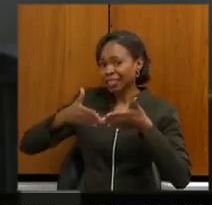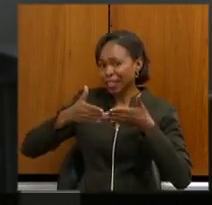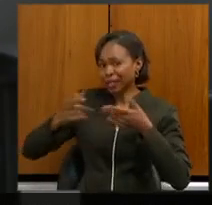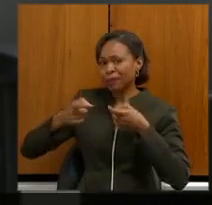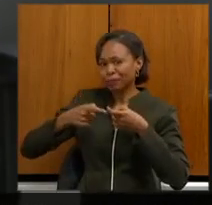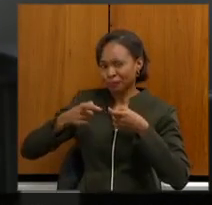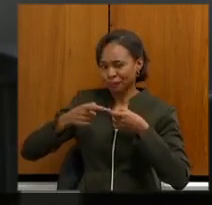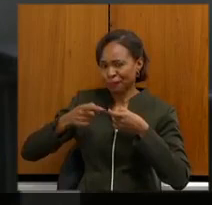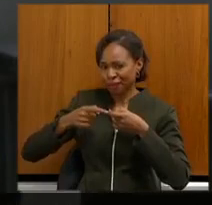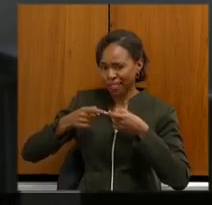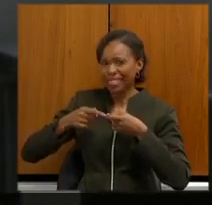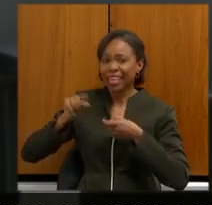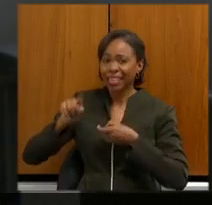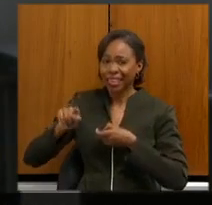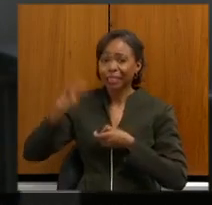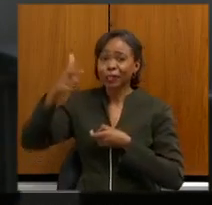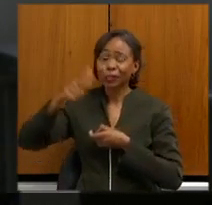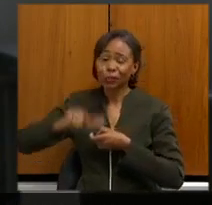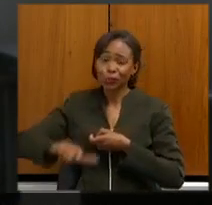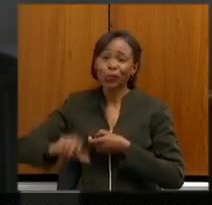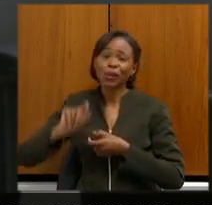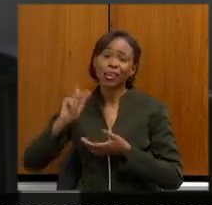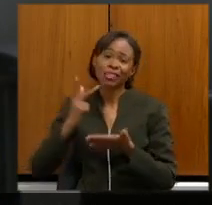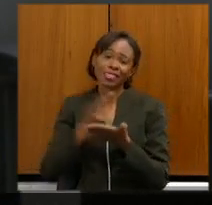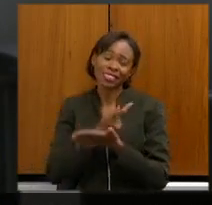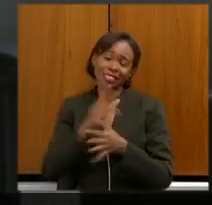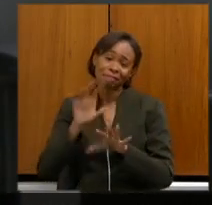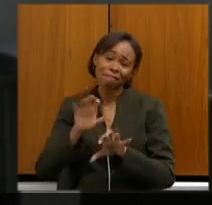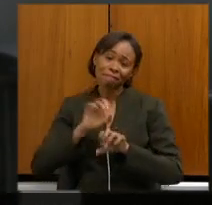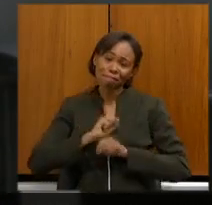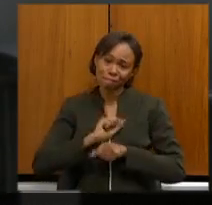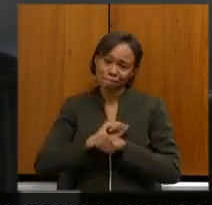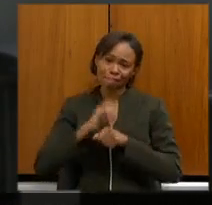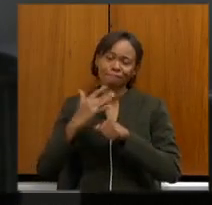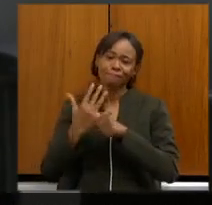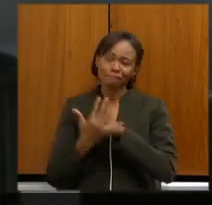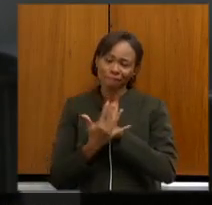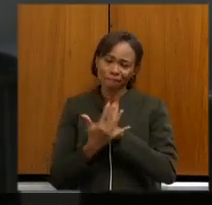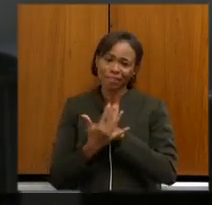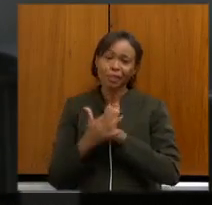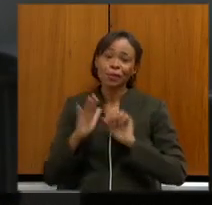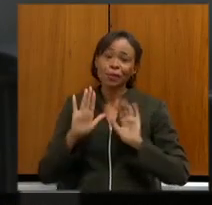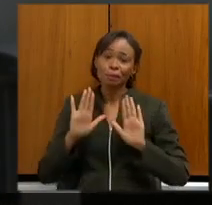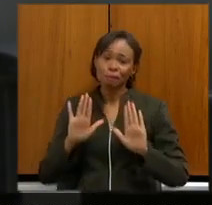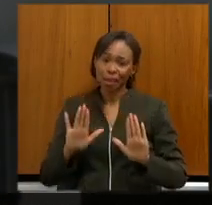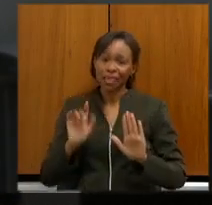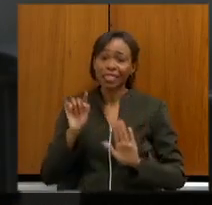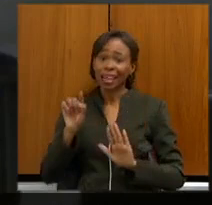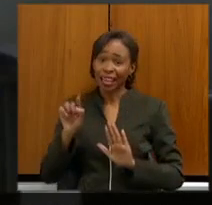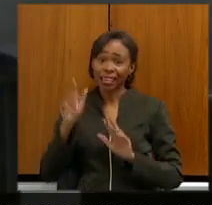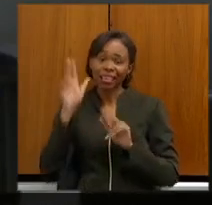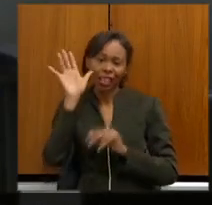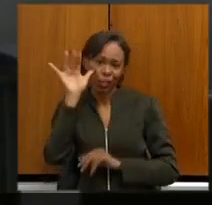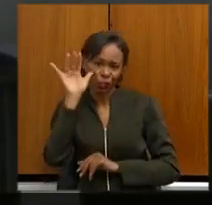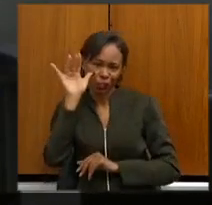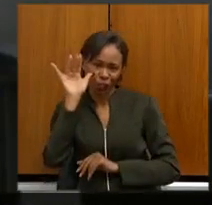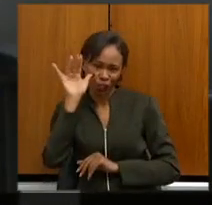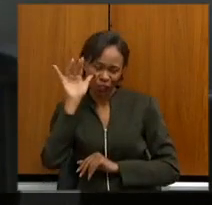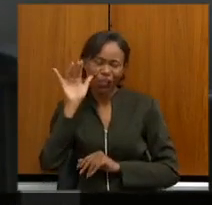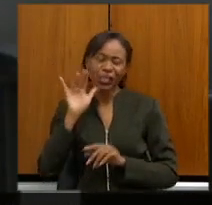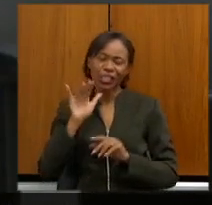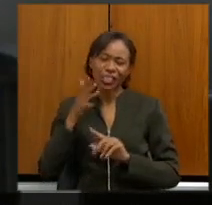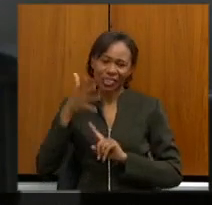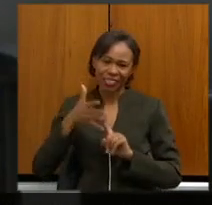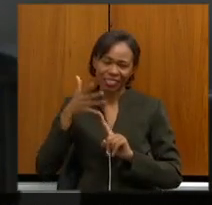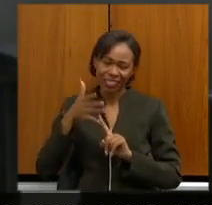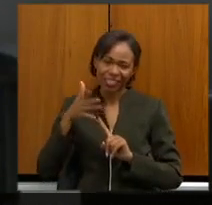ela mais uma vez foi tá comprometida com convide mas ela a audiência ela pediu